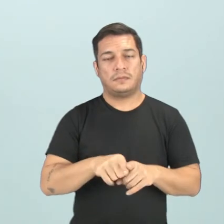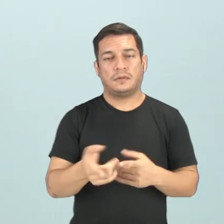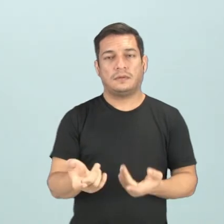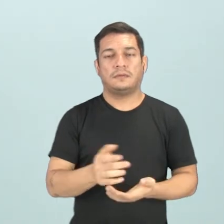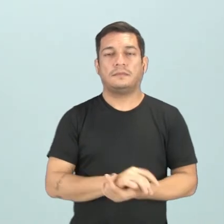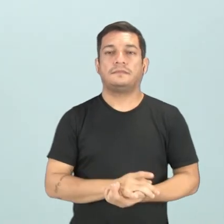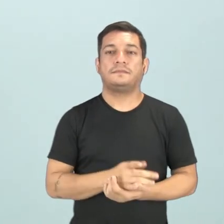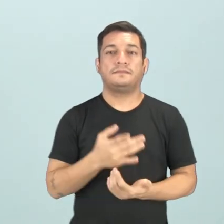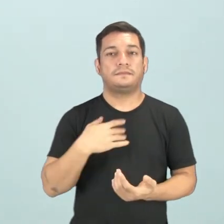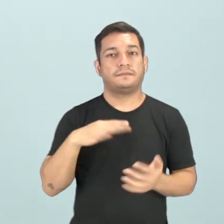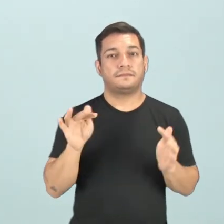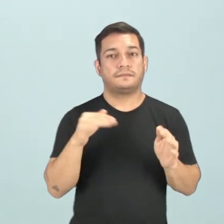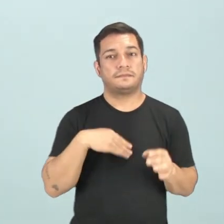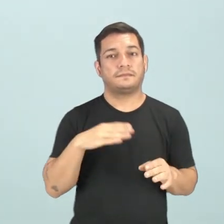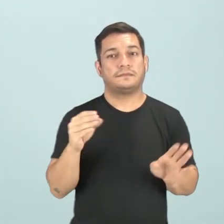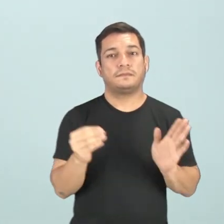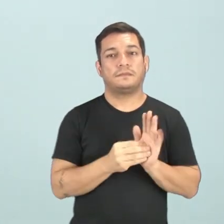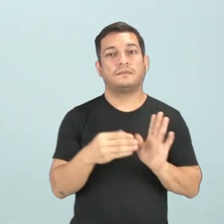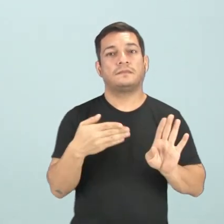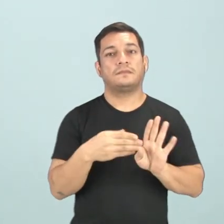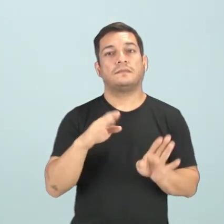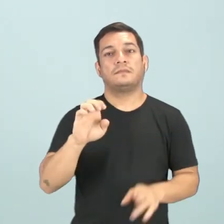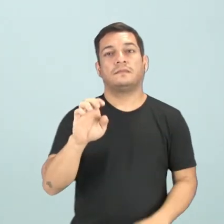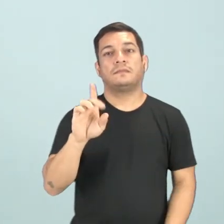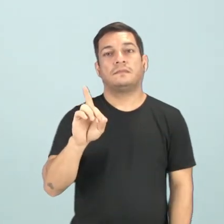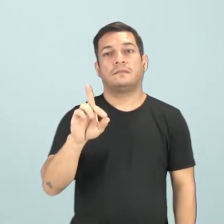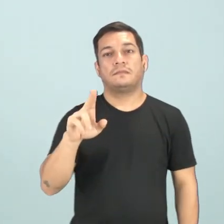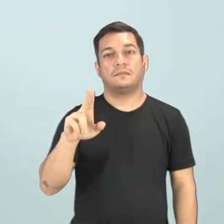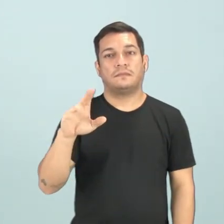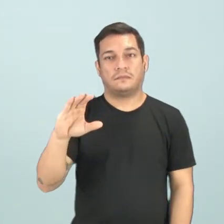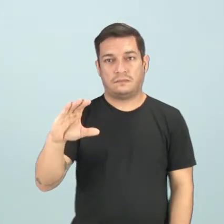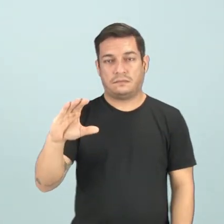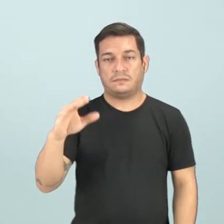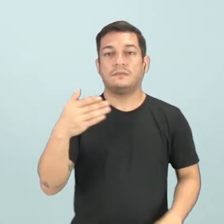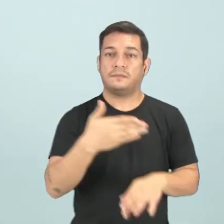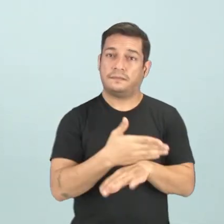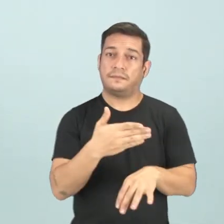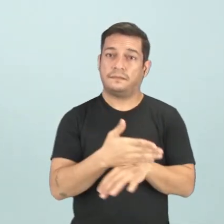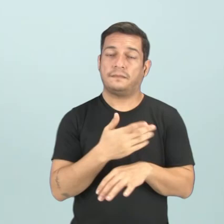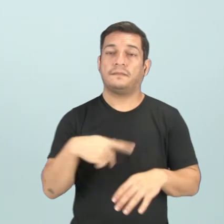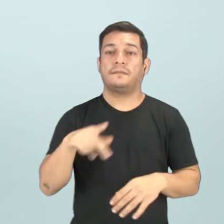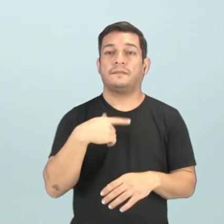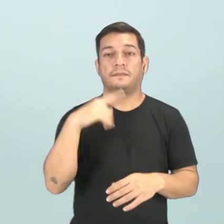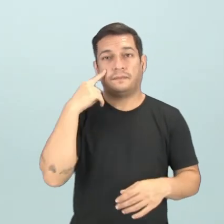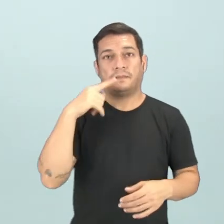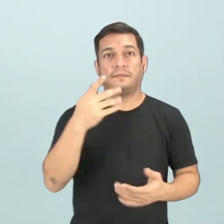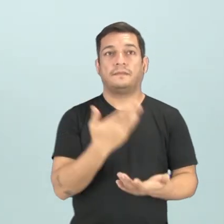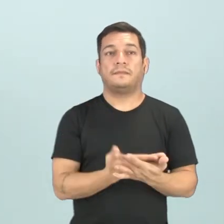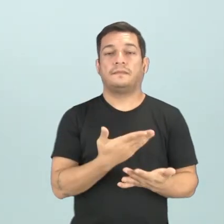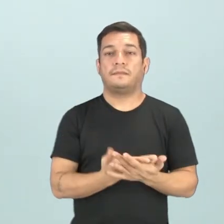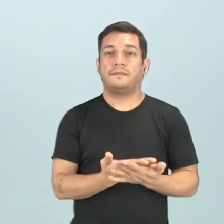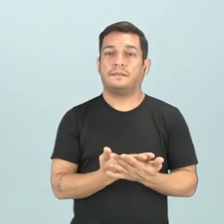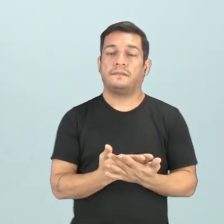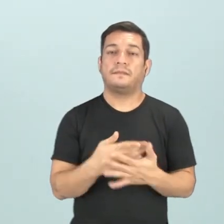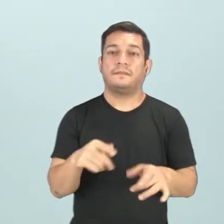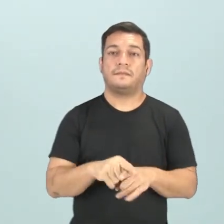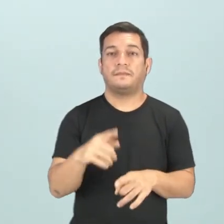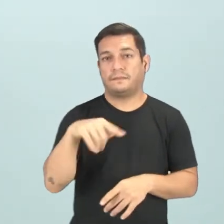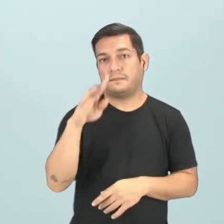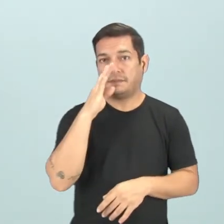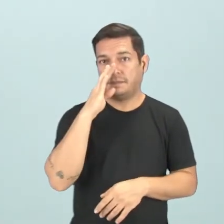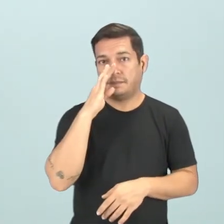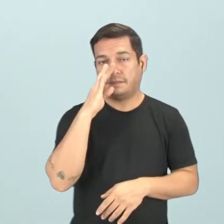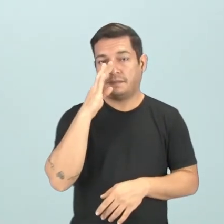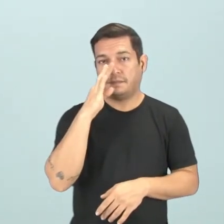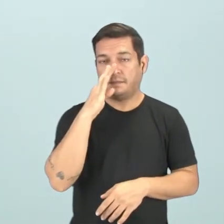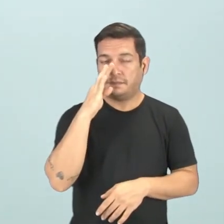certo? Eu vou disponibilizar ele lá na plataforma Eduque. Acesse para você rever essa aula, para você